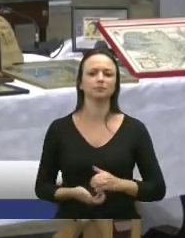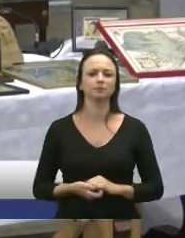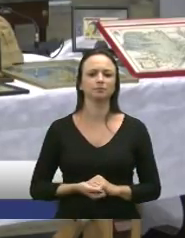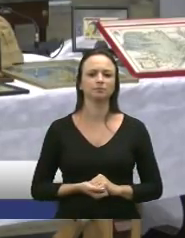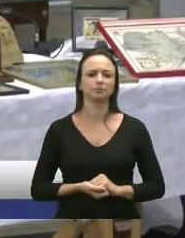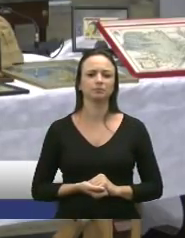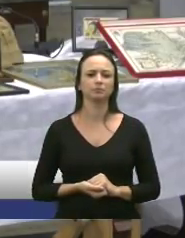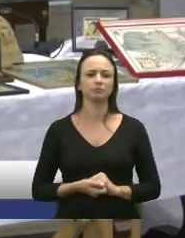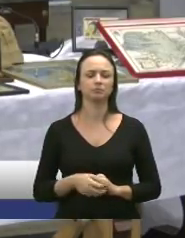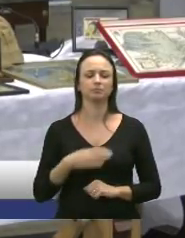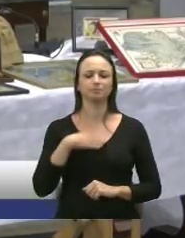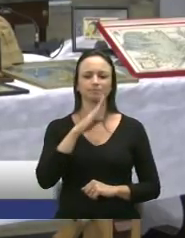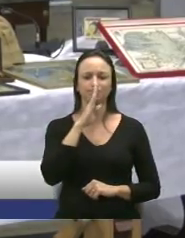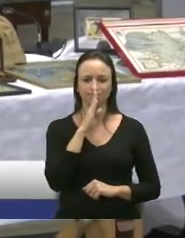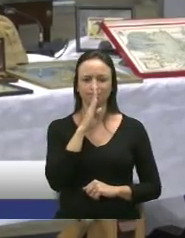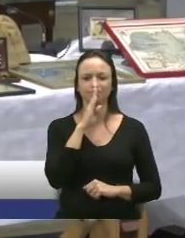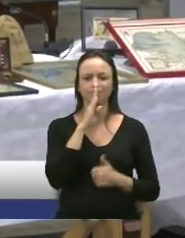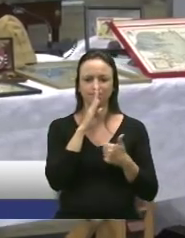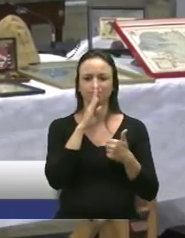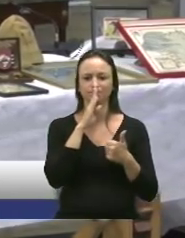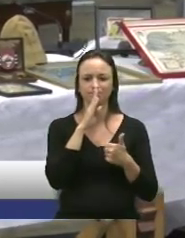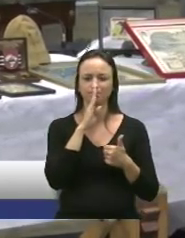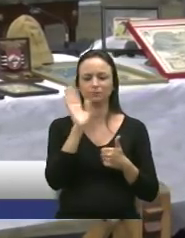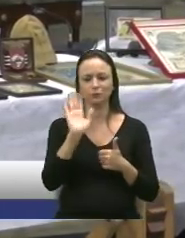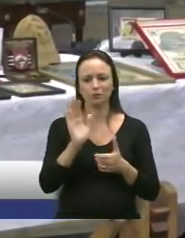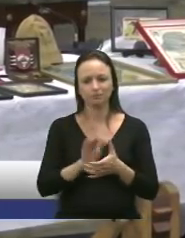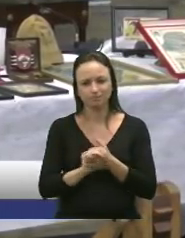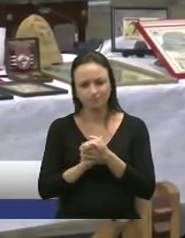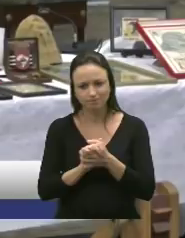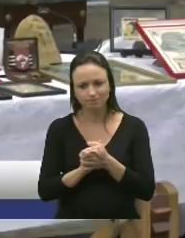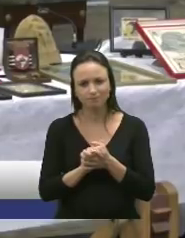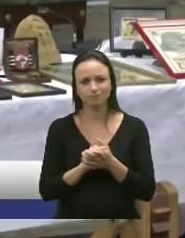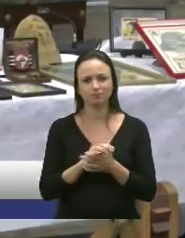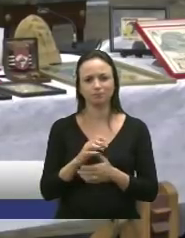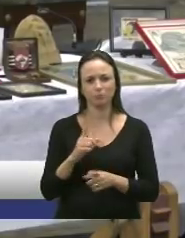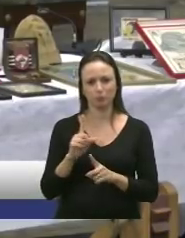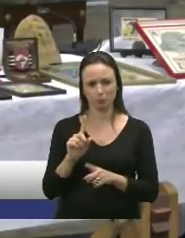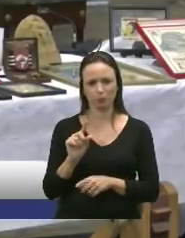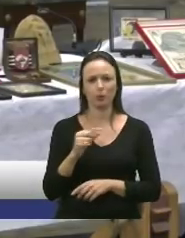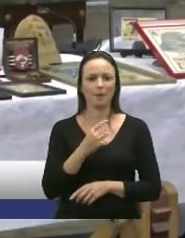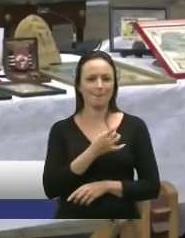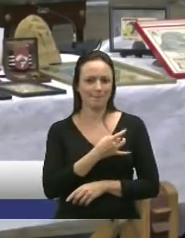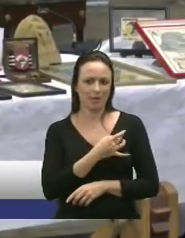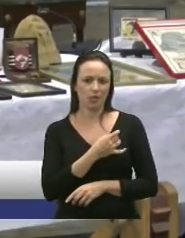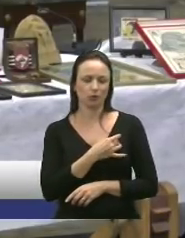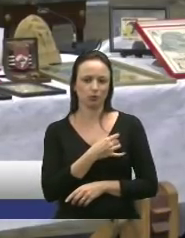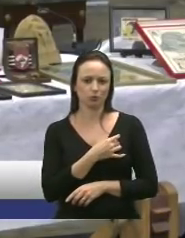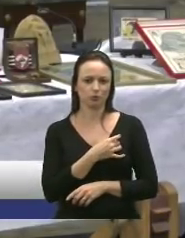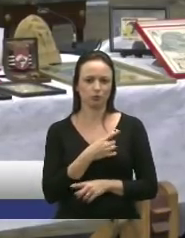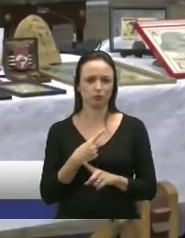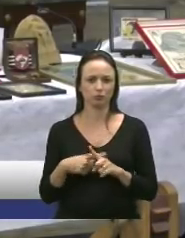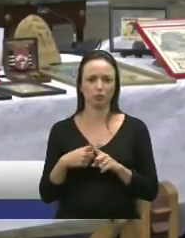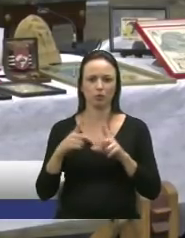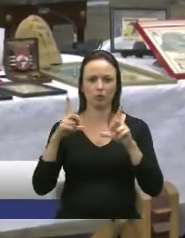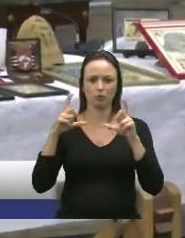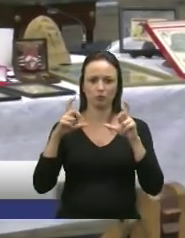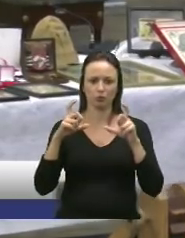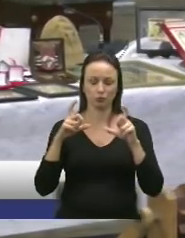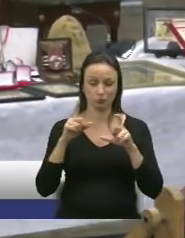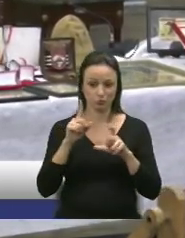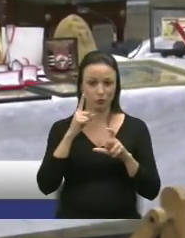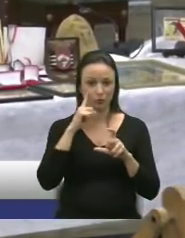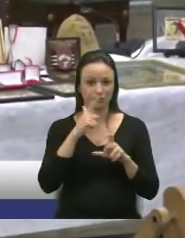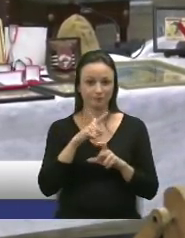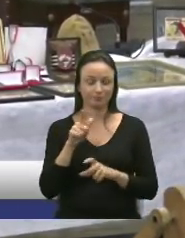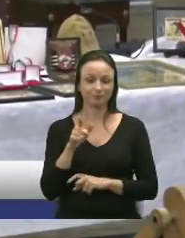Eu calei a boca e me despedi. Me despedi com um pouco de medo, confesso para vocês, porque a foto próxima mostra que o seu